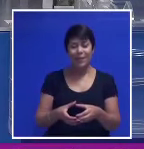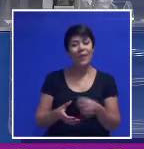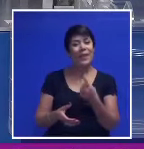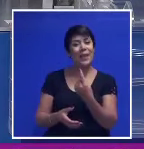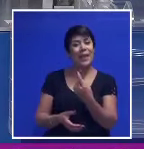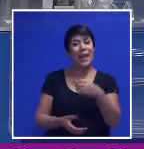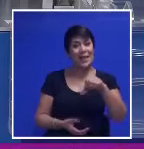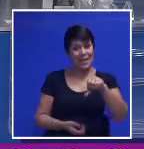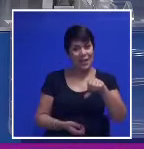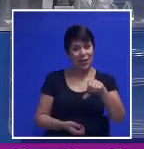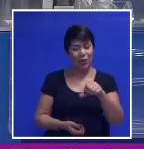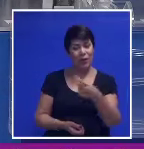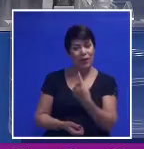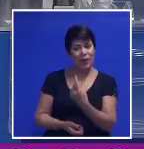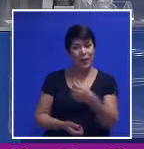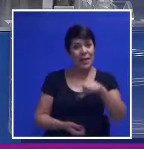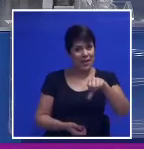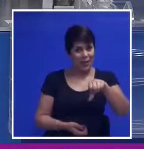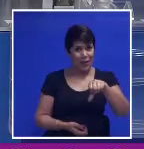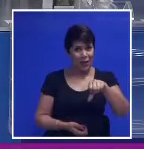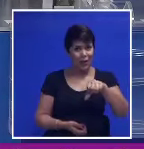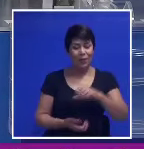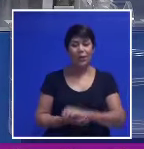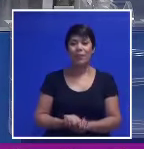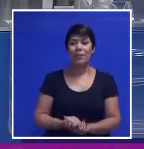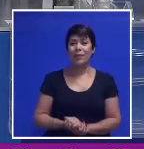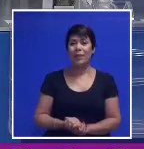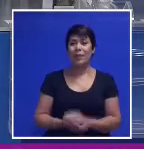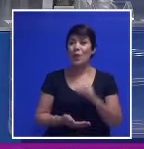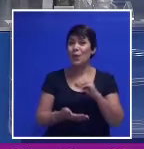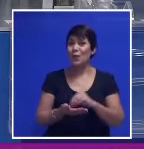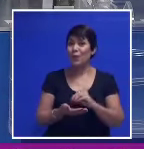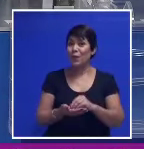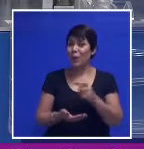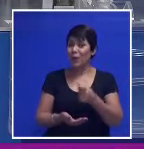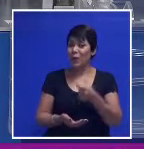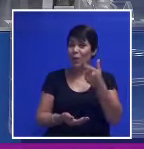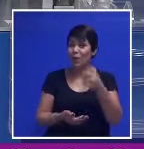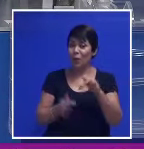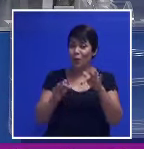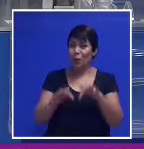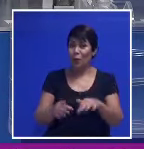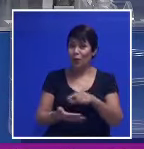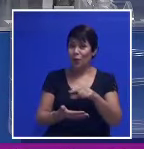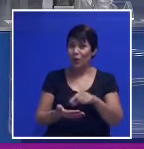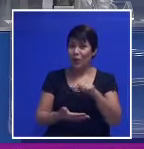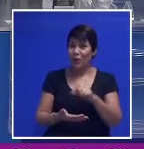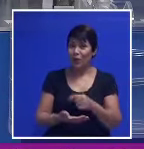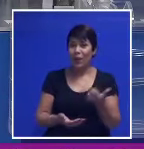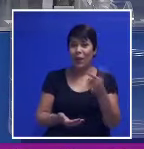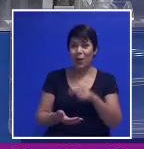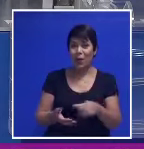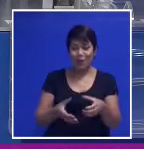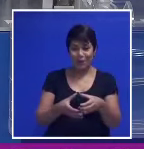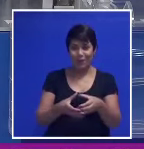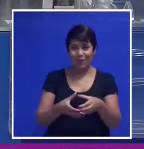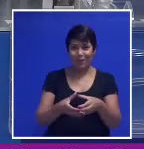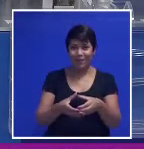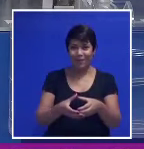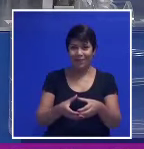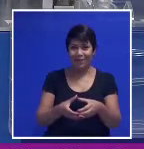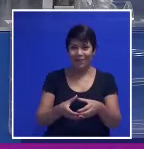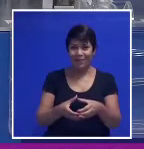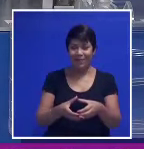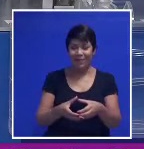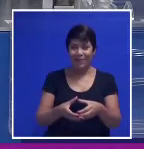é 19. Bola 19. Só faltam 5 números para fecharmos o nosso sorteio. E a partir desta bola já está